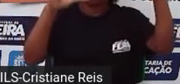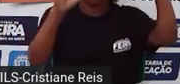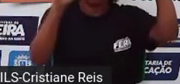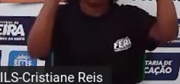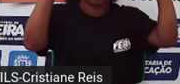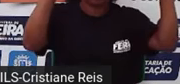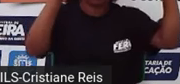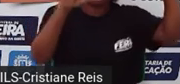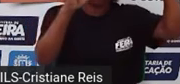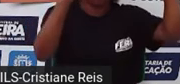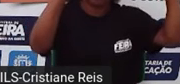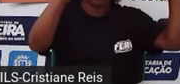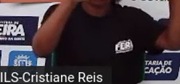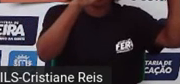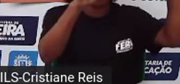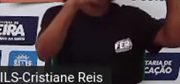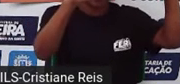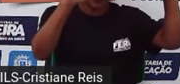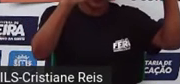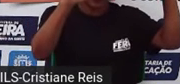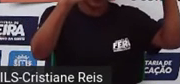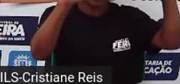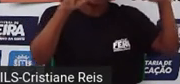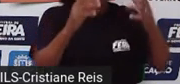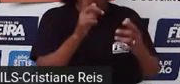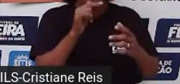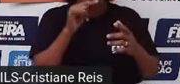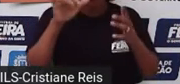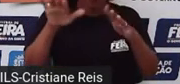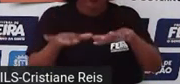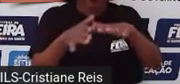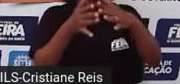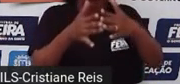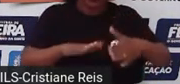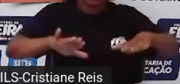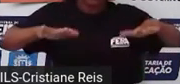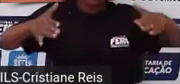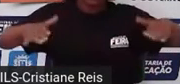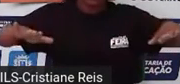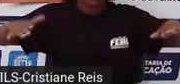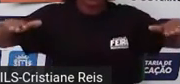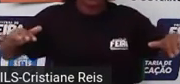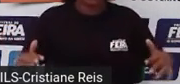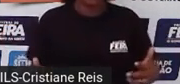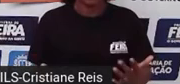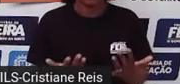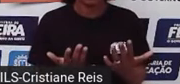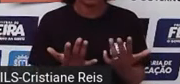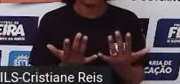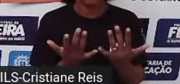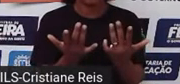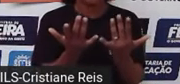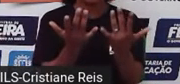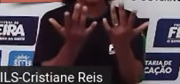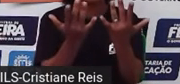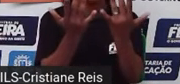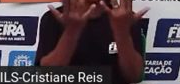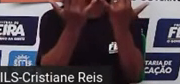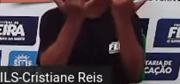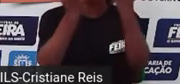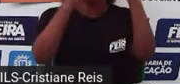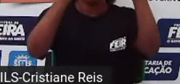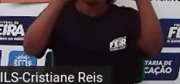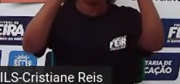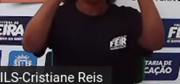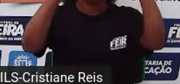faz carrega essa unidade aqui do Oceano e elas vão em direção ao continente né que é uma área que tá